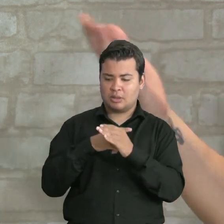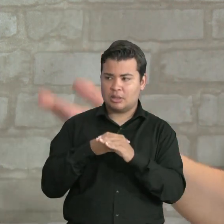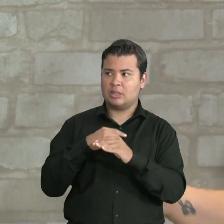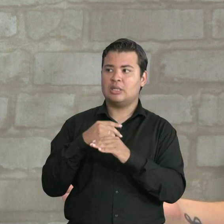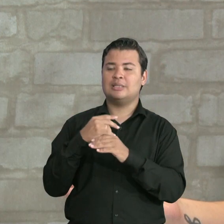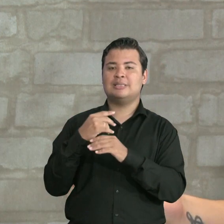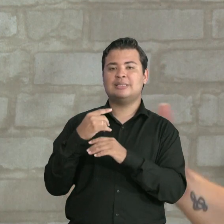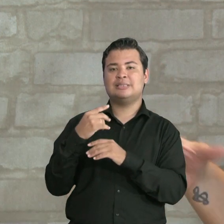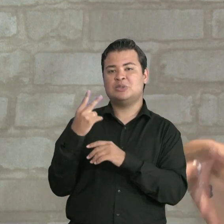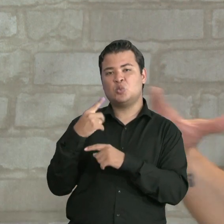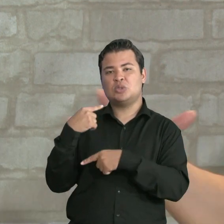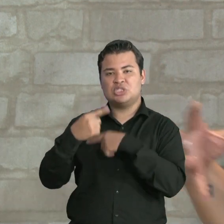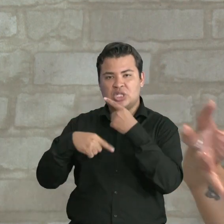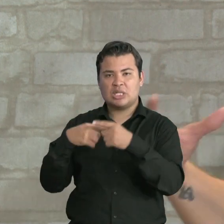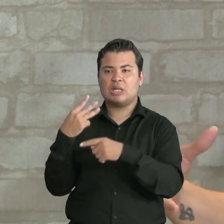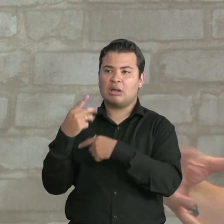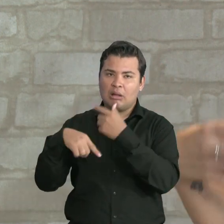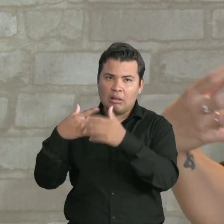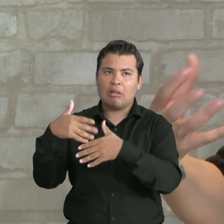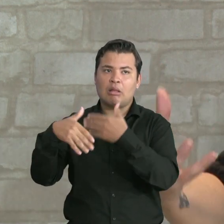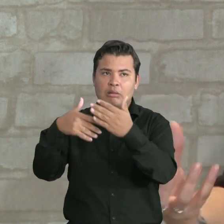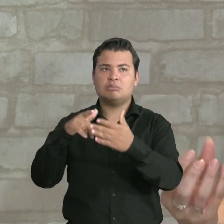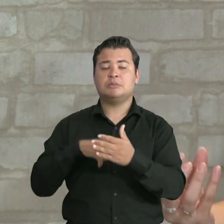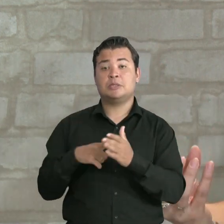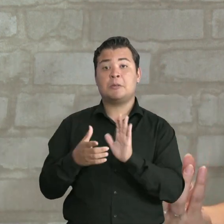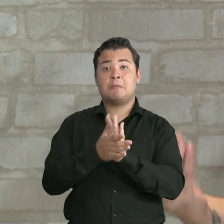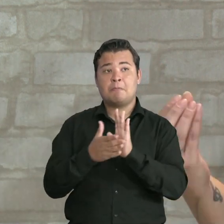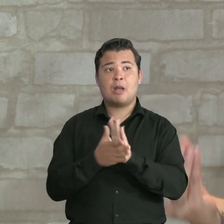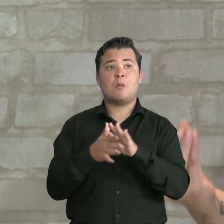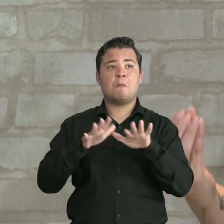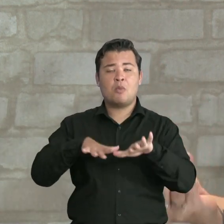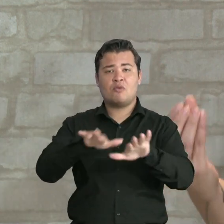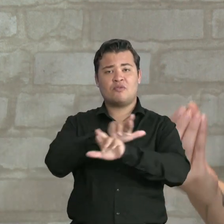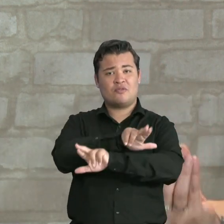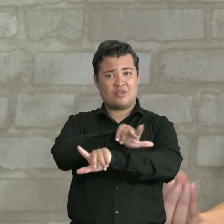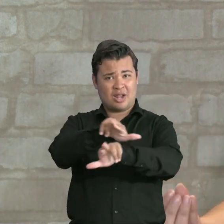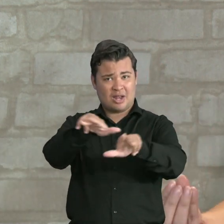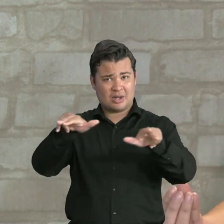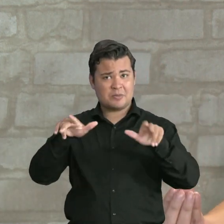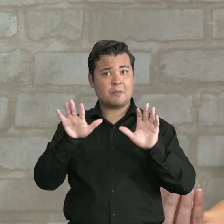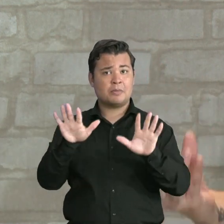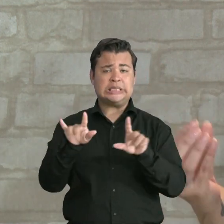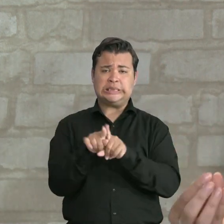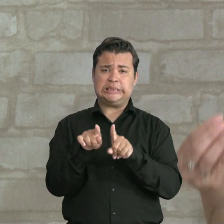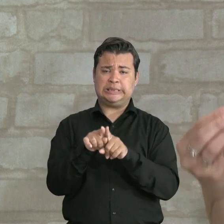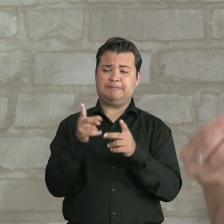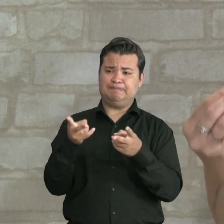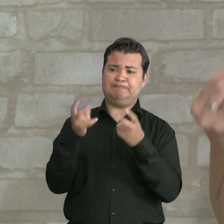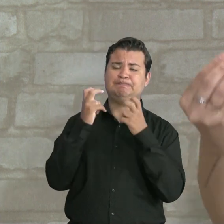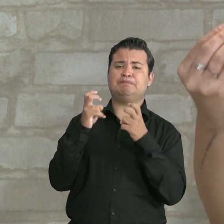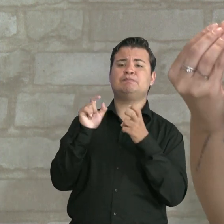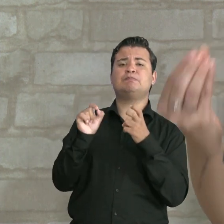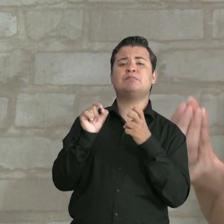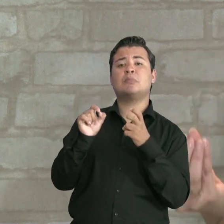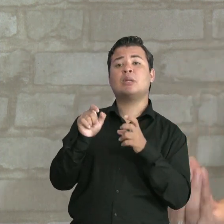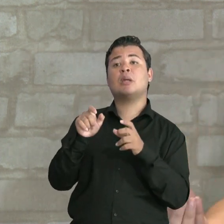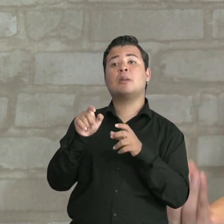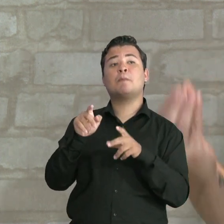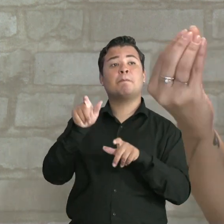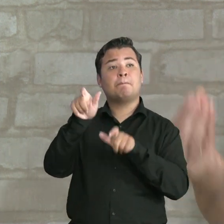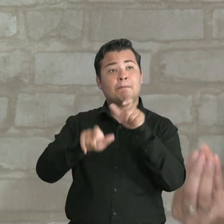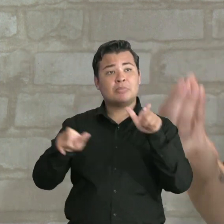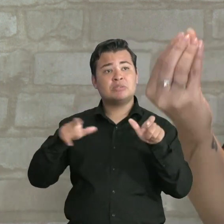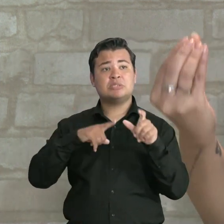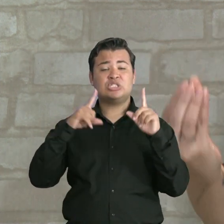geração, como o senhor colocou, há diferentes pautas, diferentes movimentos, mas ainda há até uma dificuldade das pessoas entenderem o